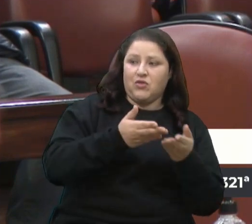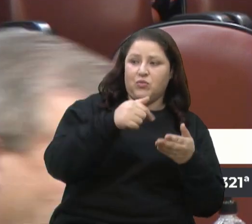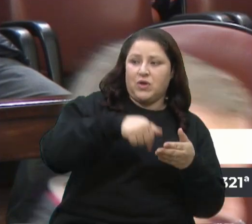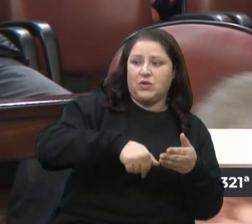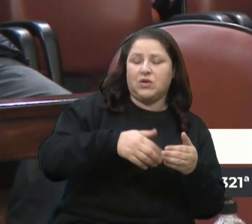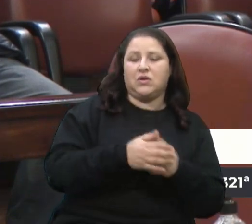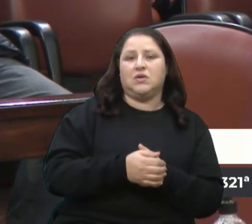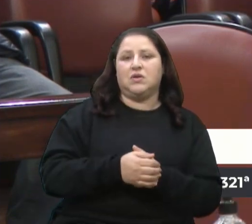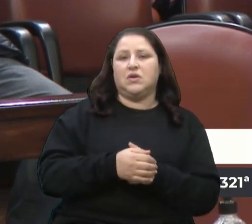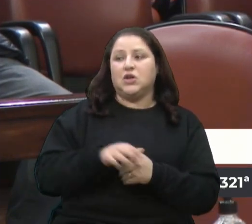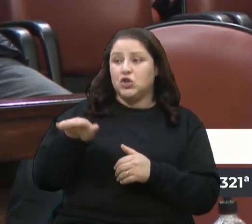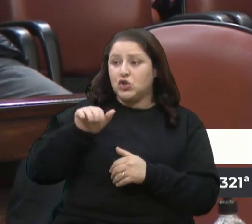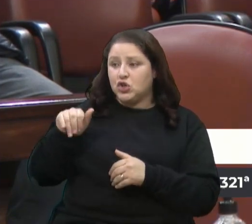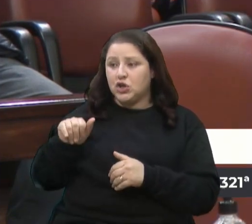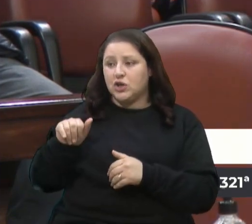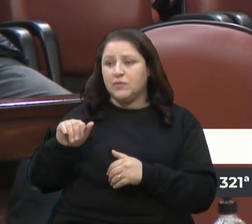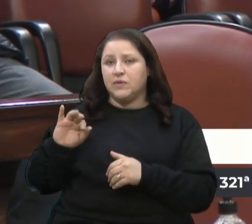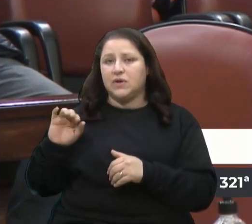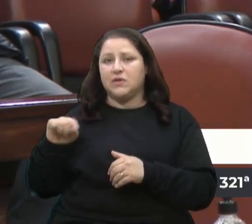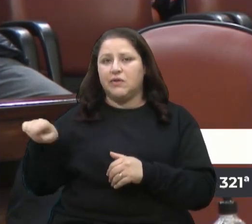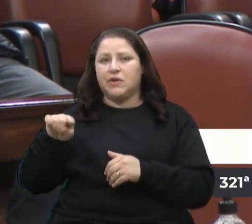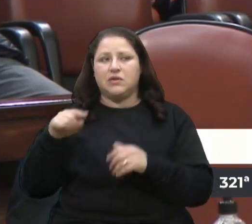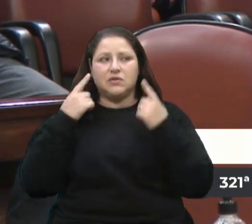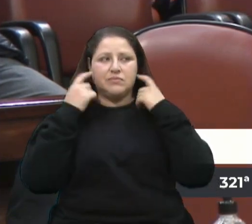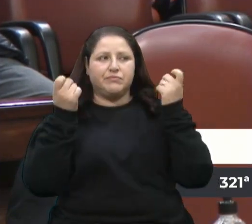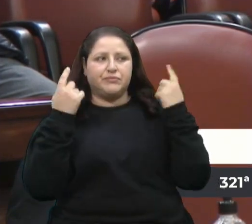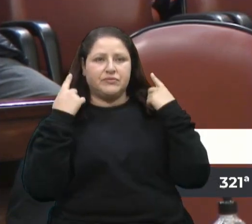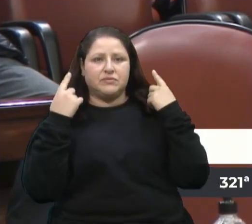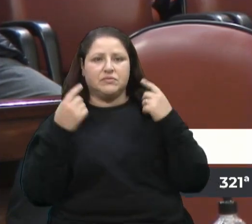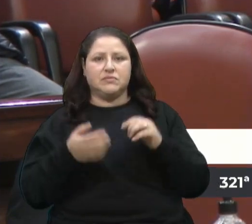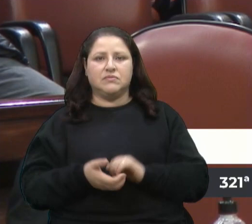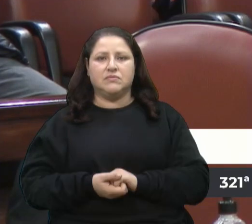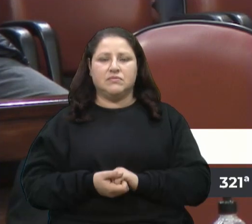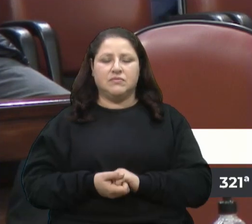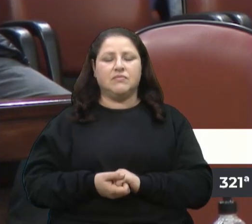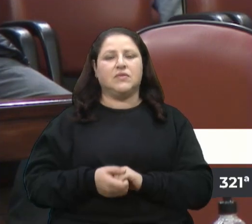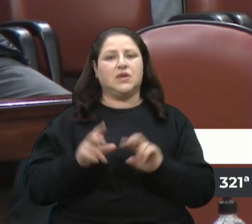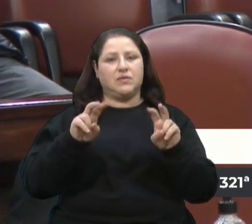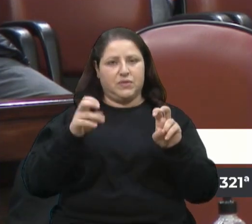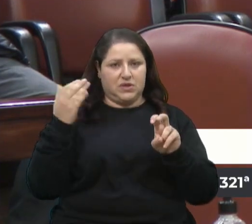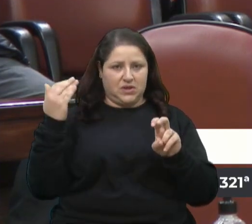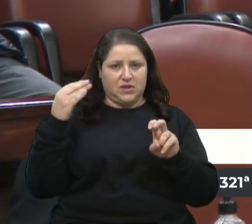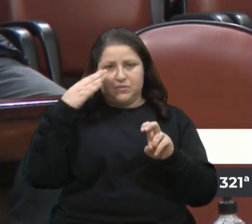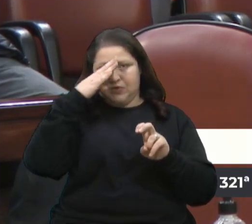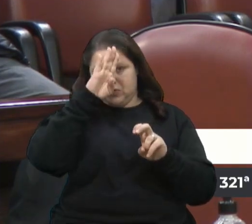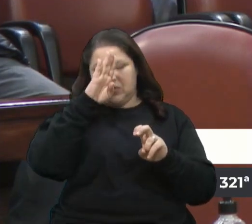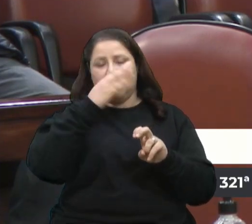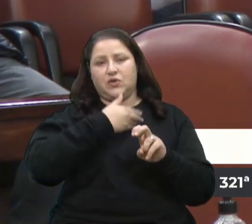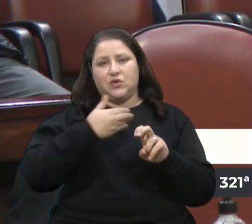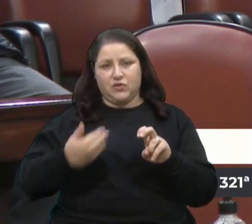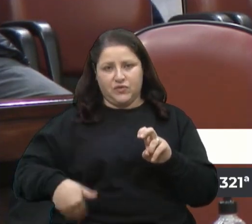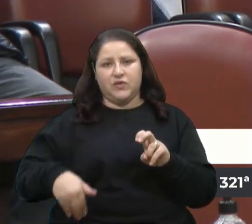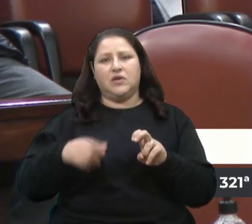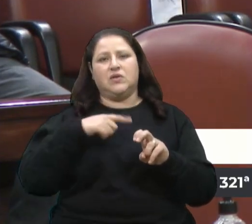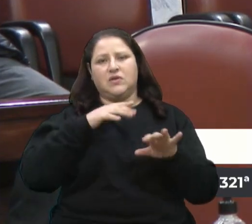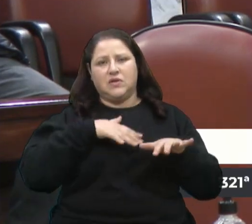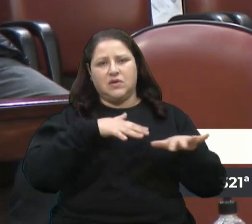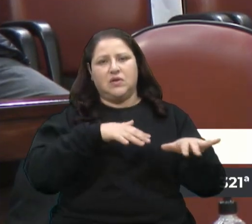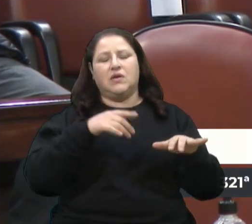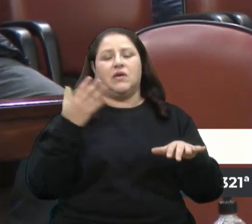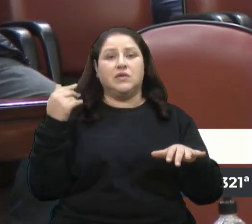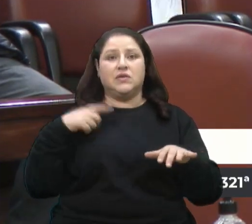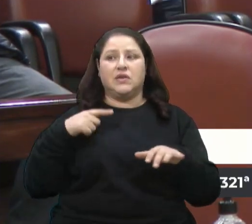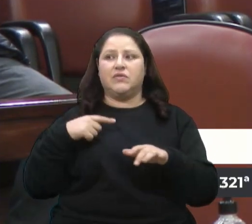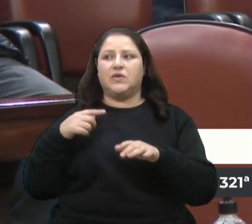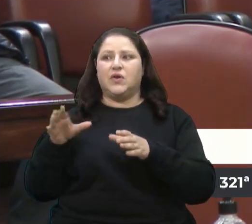chamamento, eles viram as costas. Então acho que uma questão que o governo Bolsonaro levantou, ventilou, aí foi feita uma marcha de prefeitos em